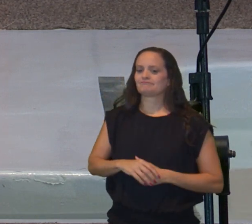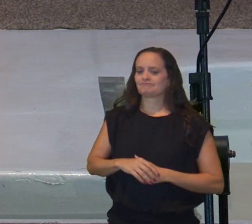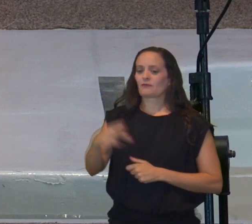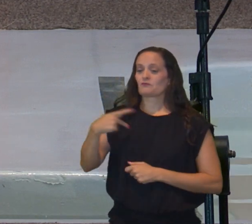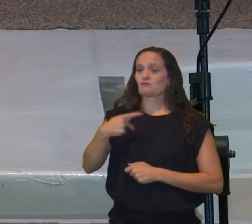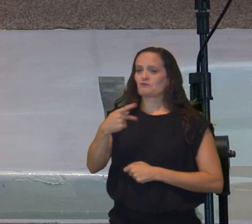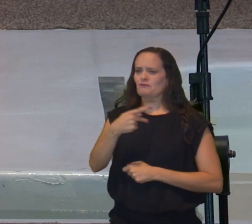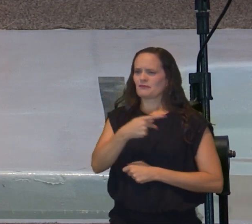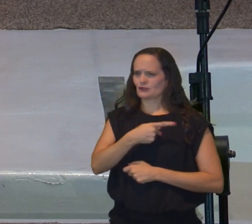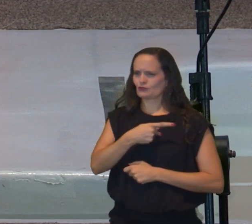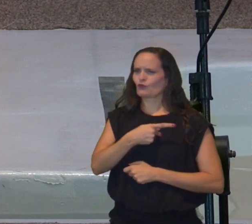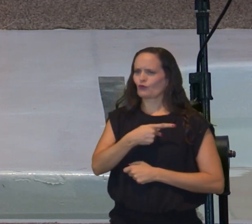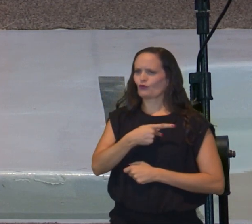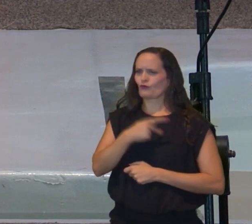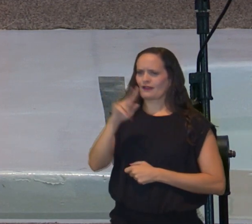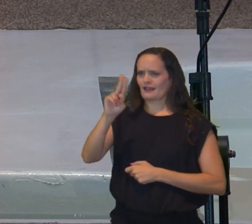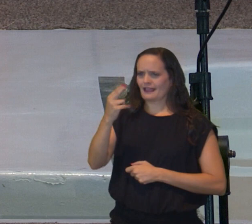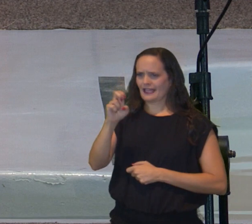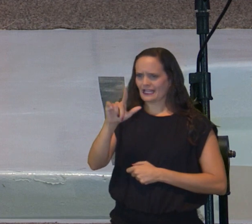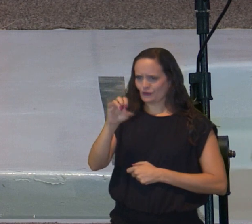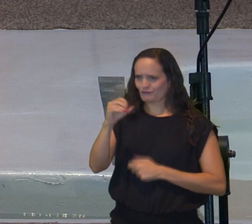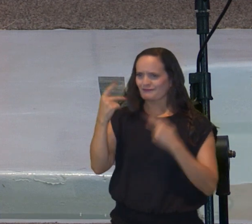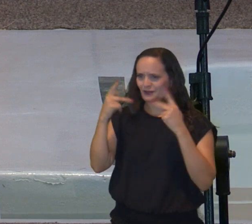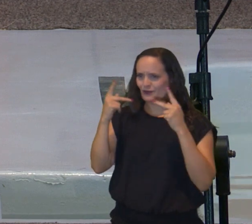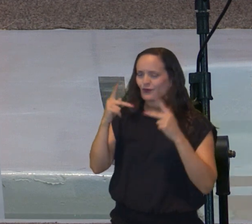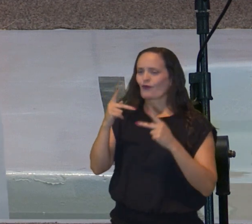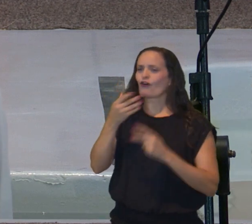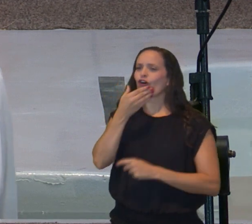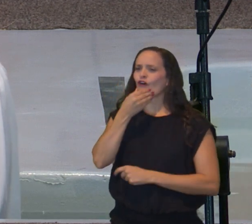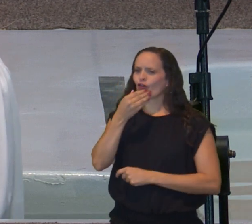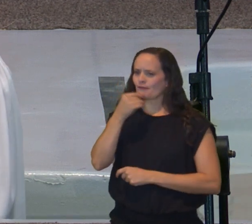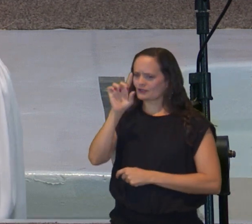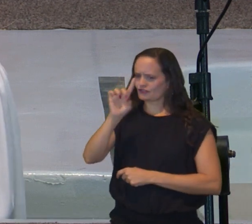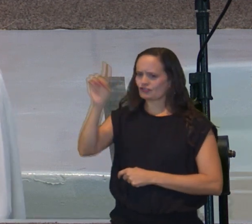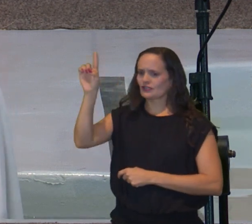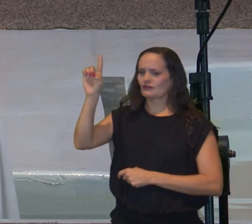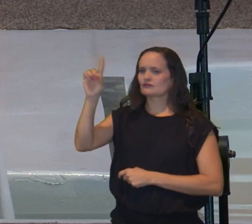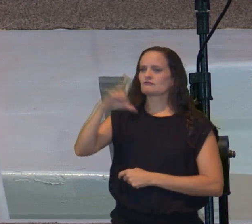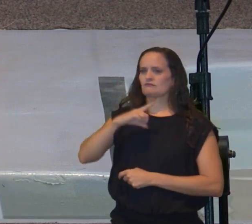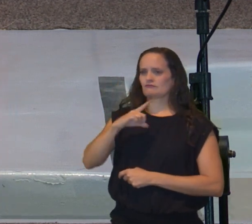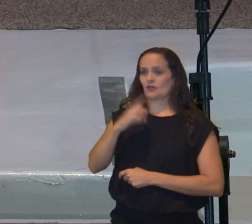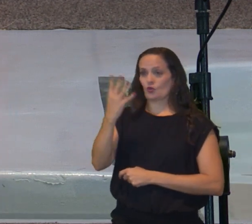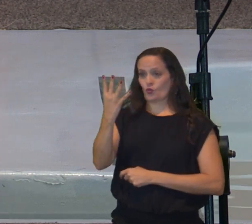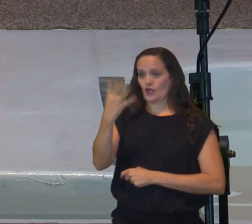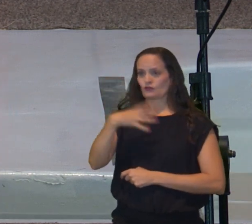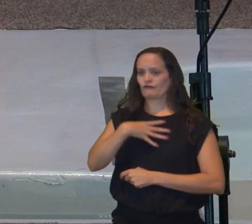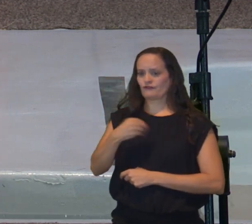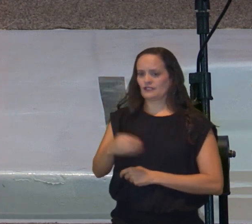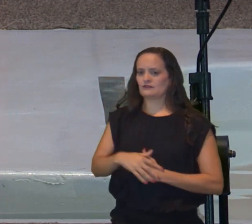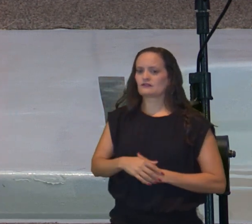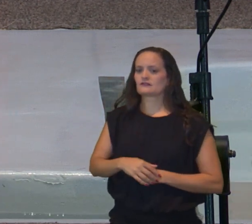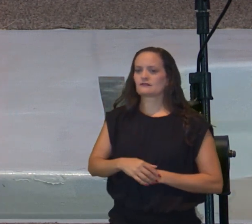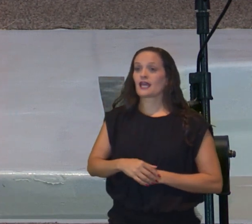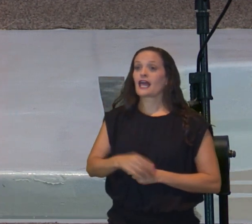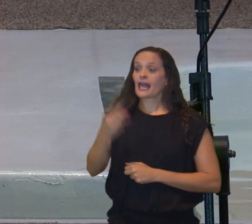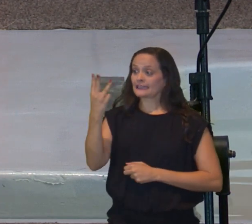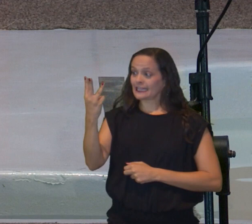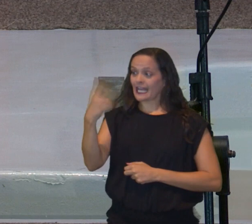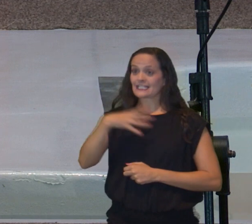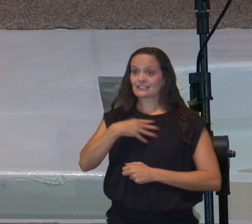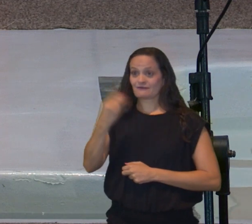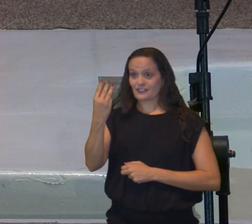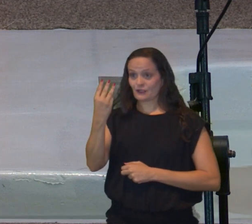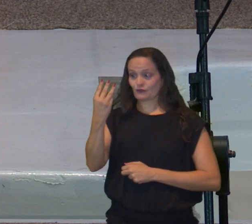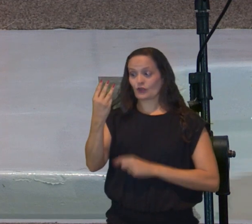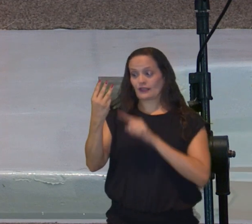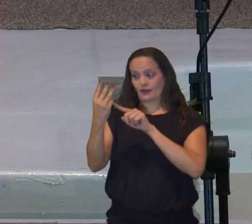um homem de Deus, dos 4 filhos dos seus pais, 3 pastores. Um deles,